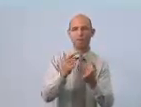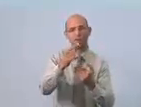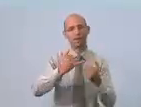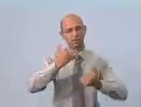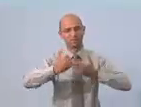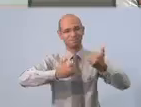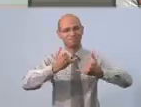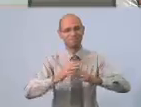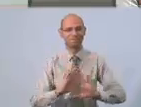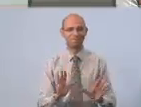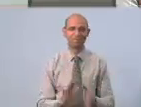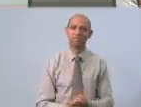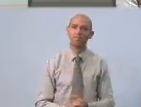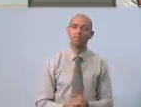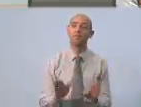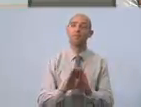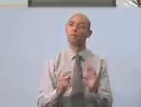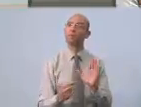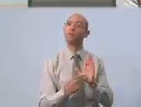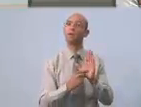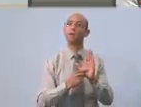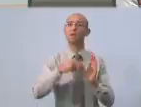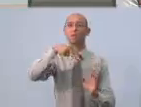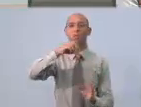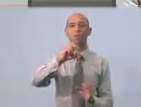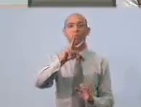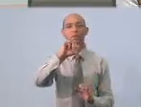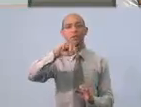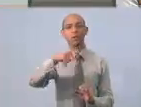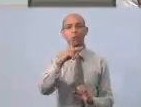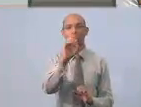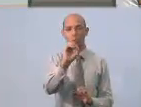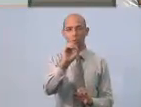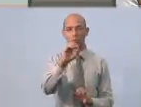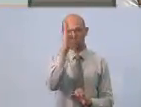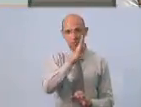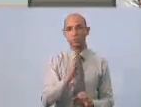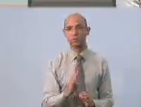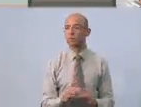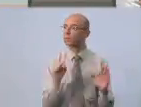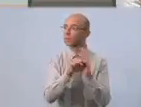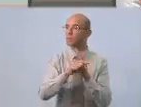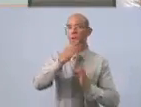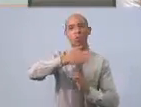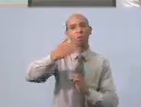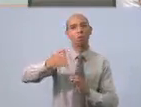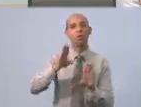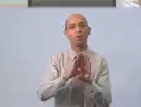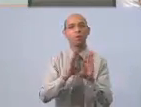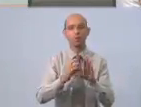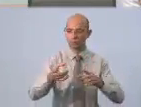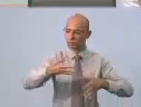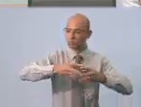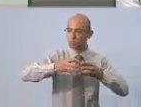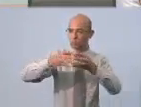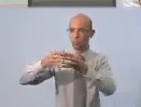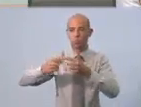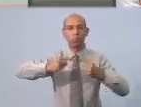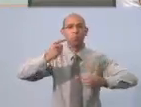eleitoral. Perfeito. Indicado o vereador Novinho Brasil. Pela ordem, senhor presidente. Pela ordem. Depois de uma plenária partidária,